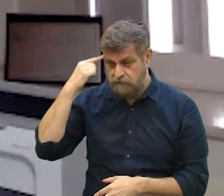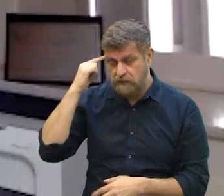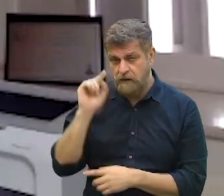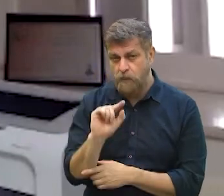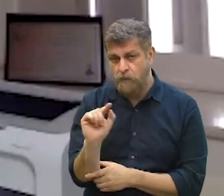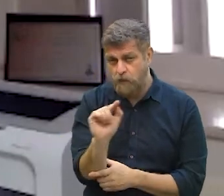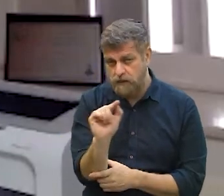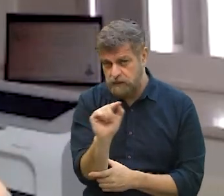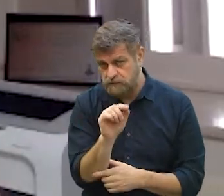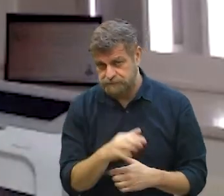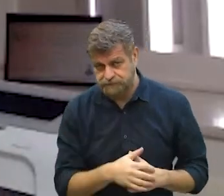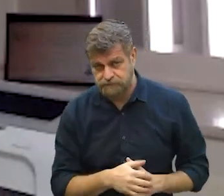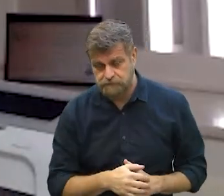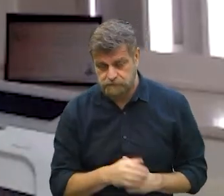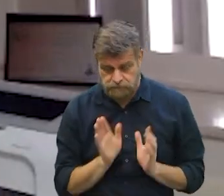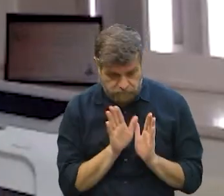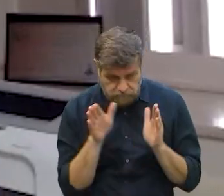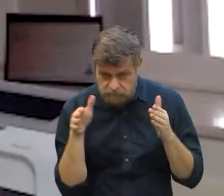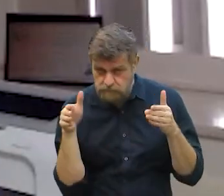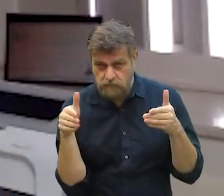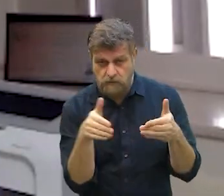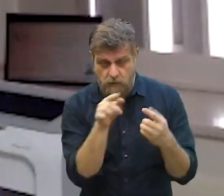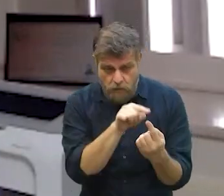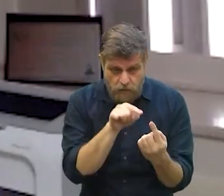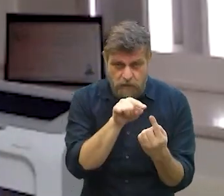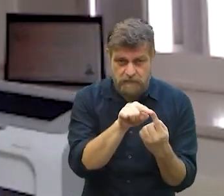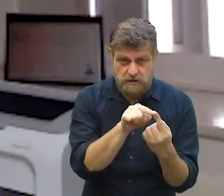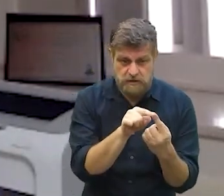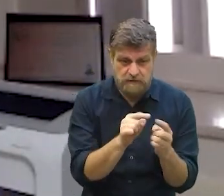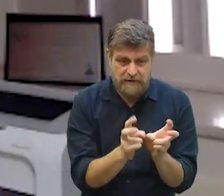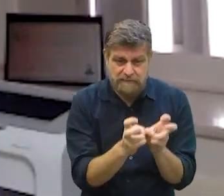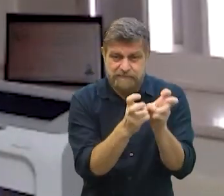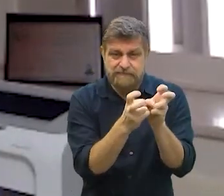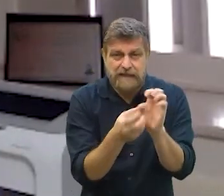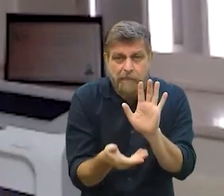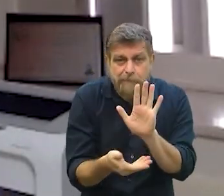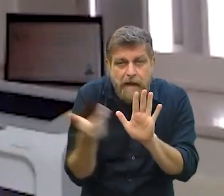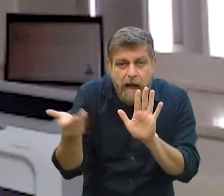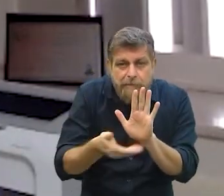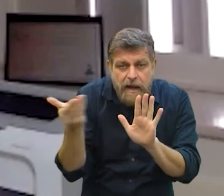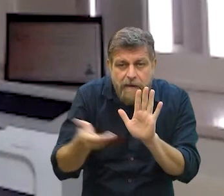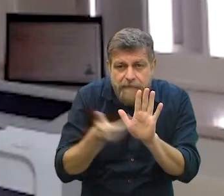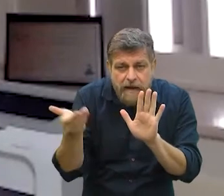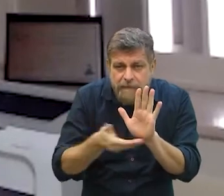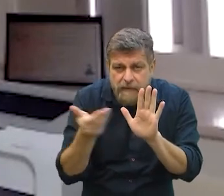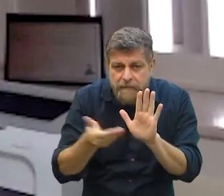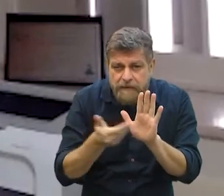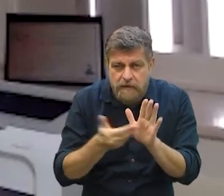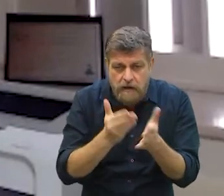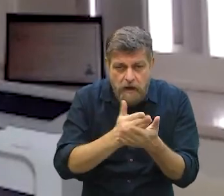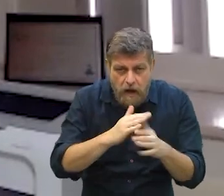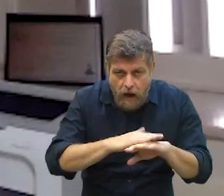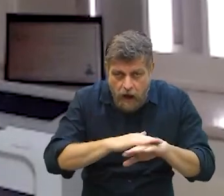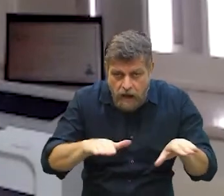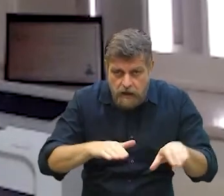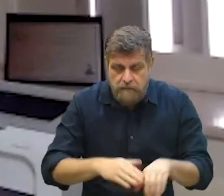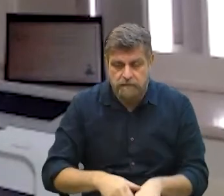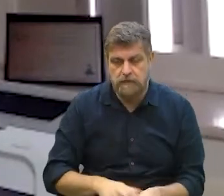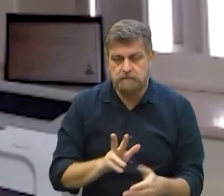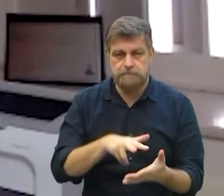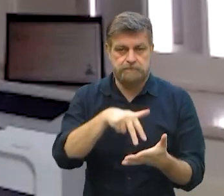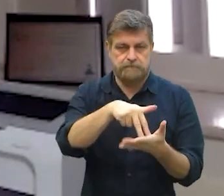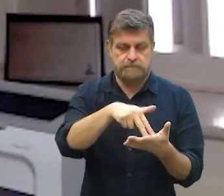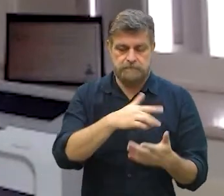que o foco dela é erradicar essa doença, é remover completamente a próstata, curar